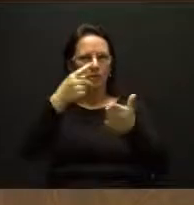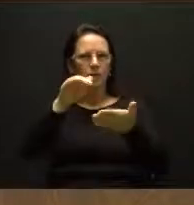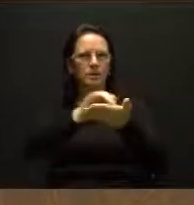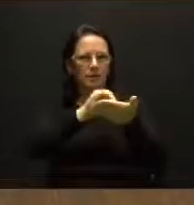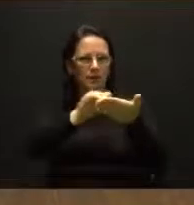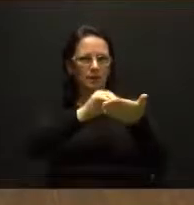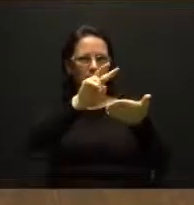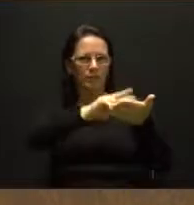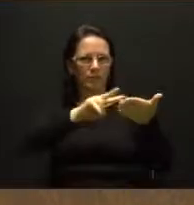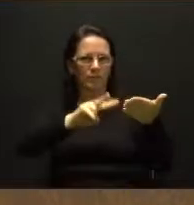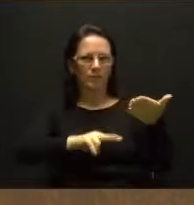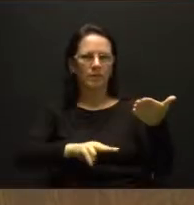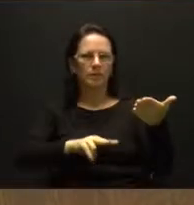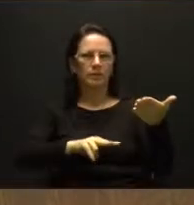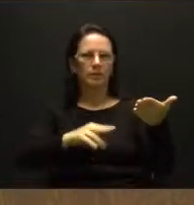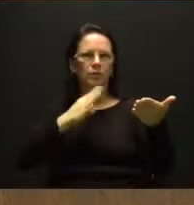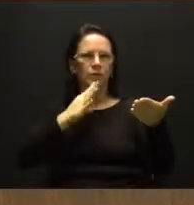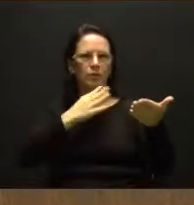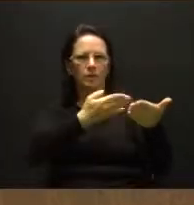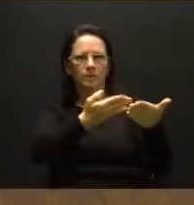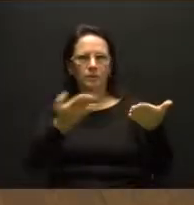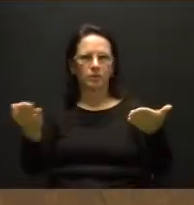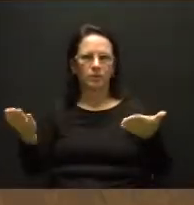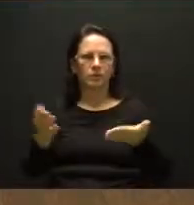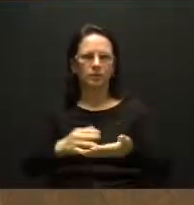para homologação do plenário